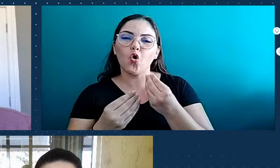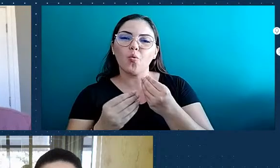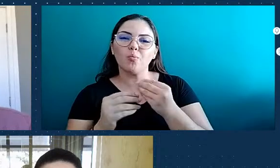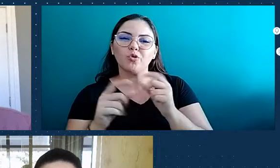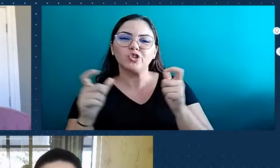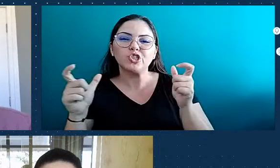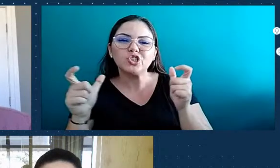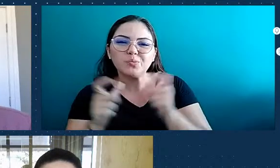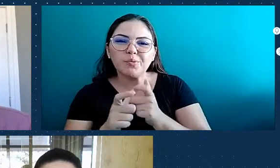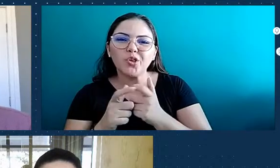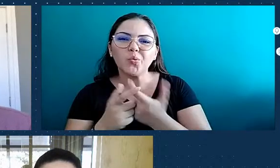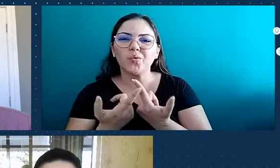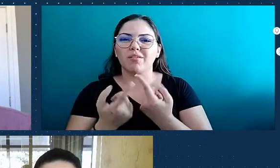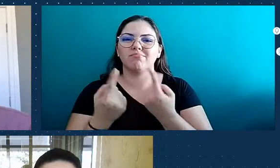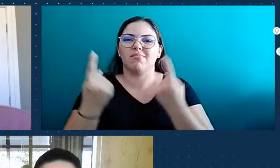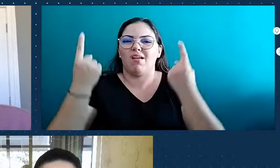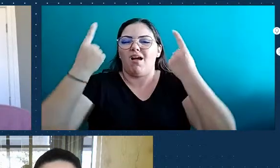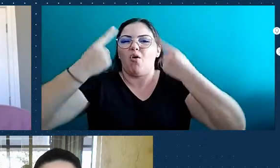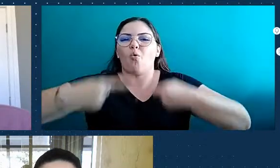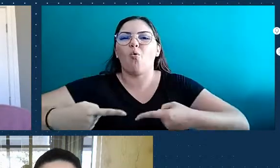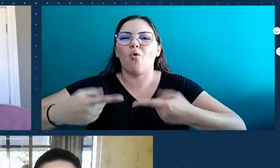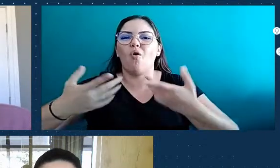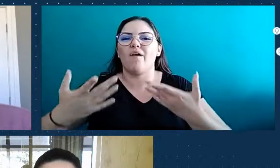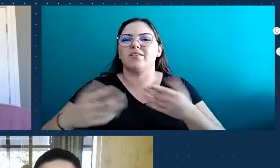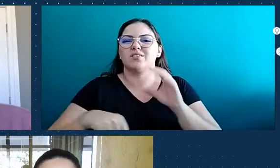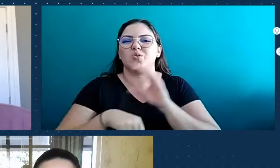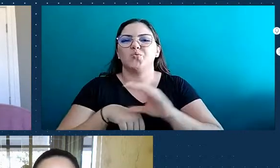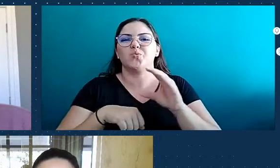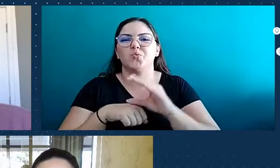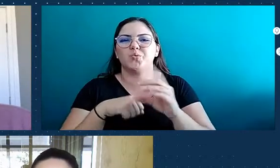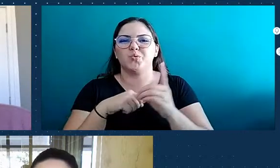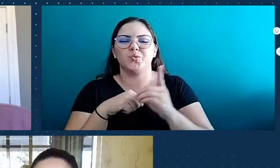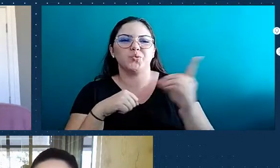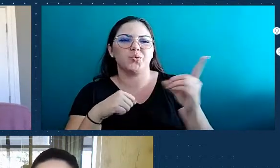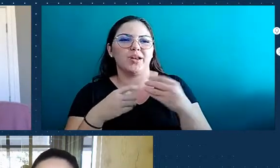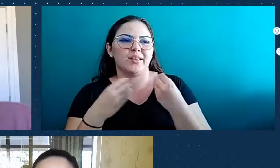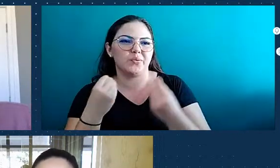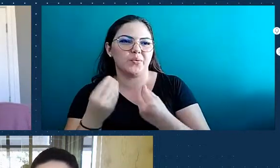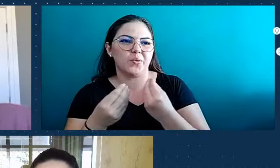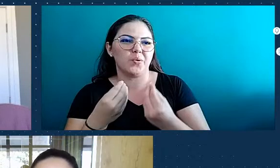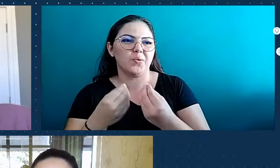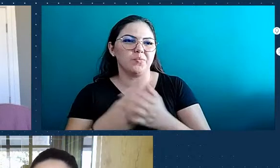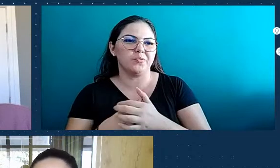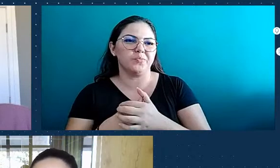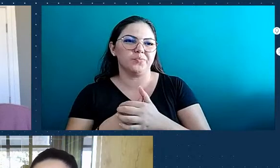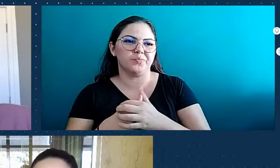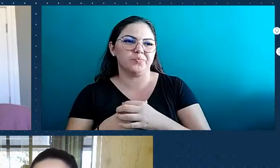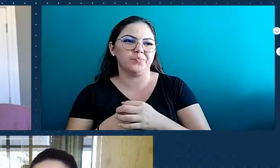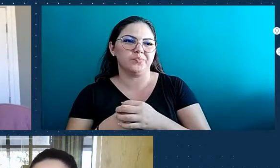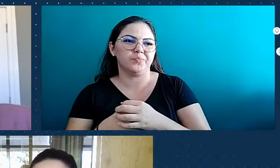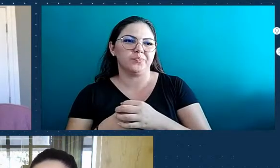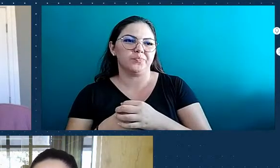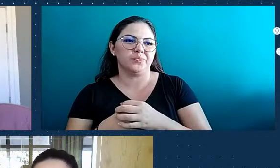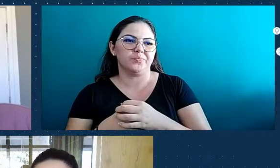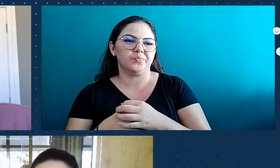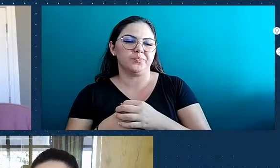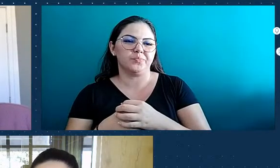linhas? É exatamente a pergunta aí do nosso colega que passou, né? Assim,